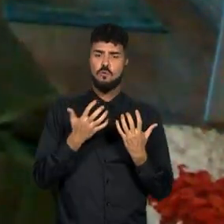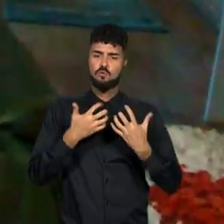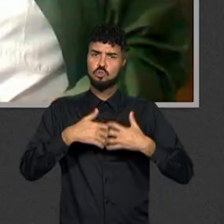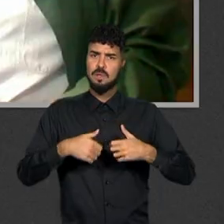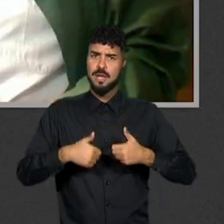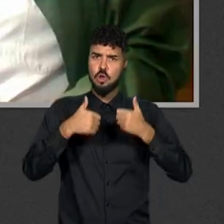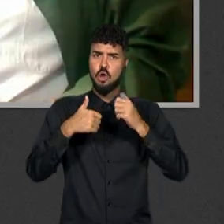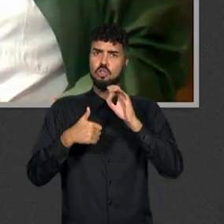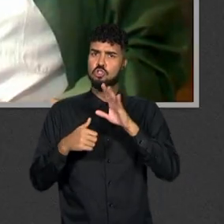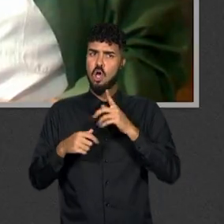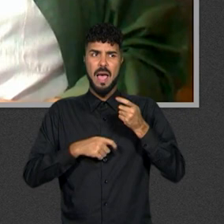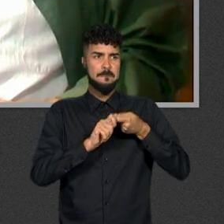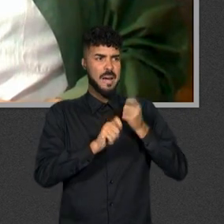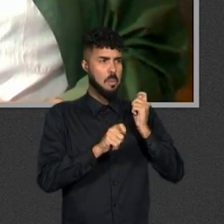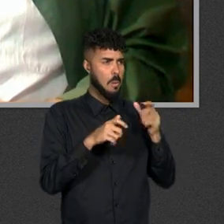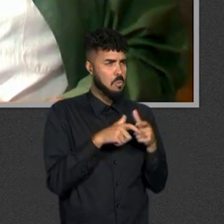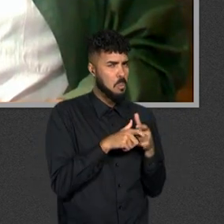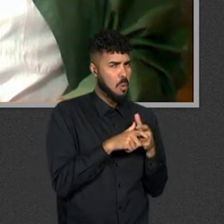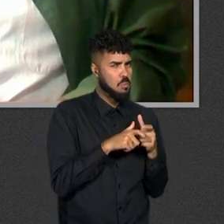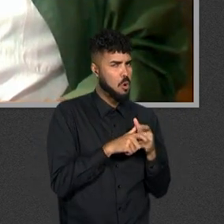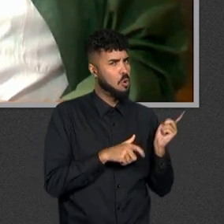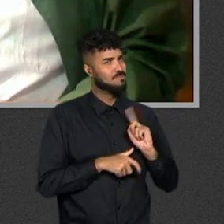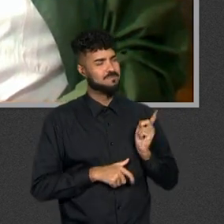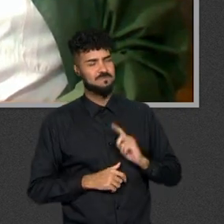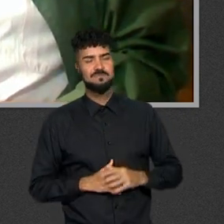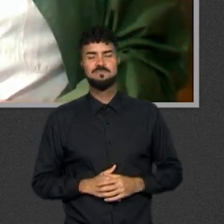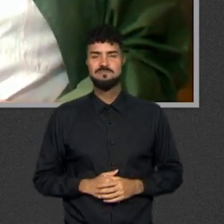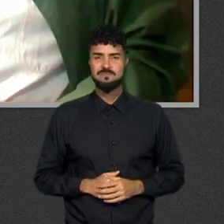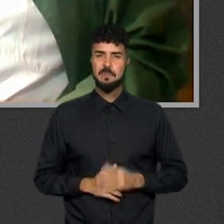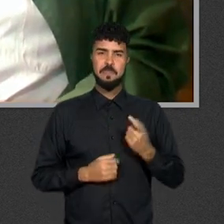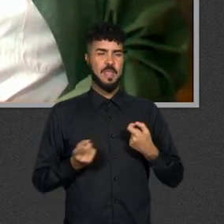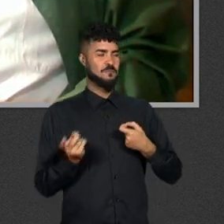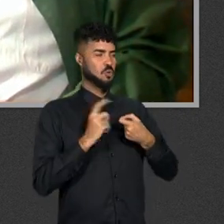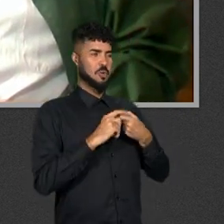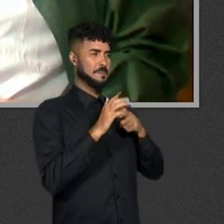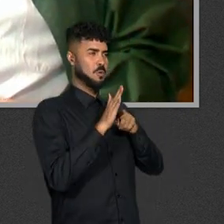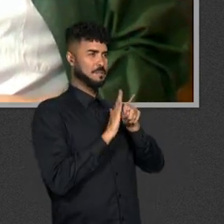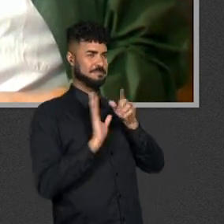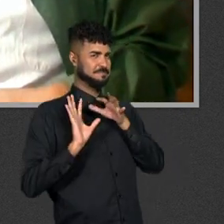alguns. Voltando ao fio da meada que você